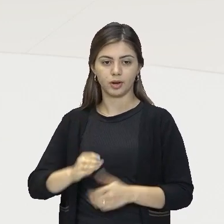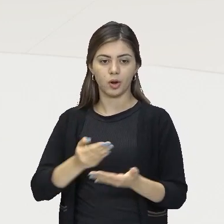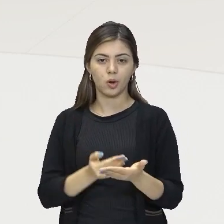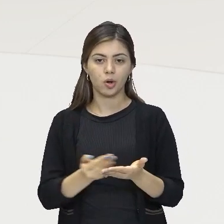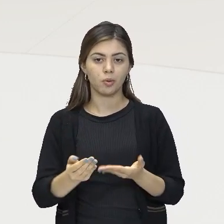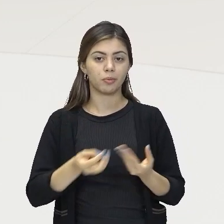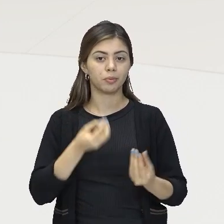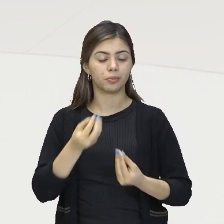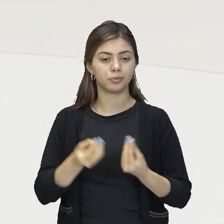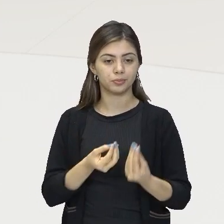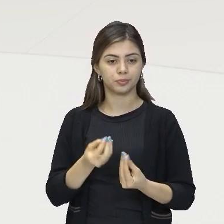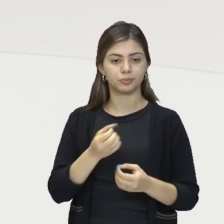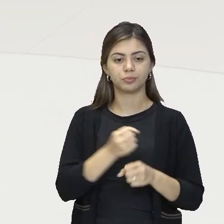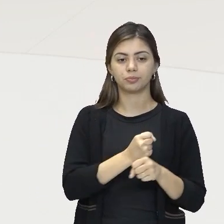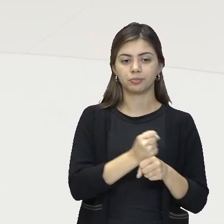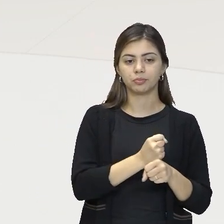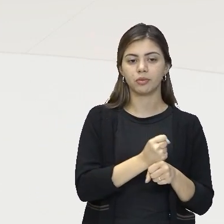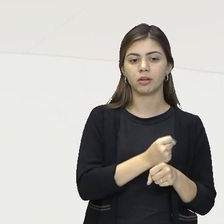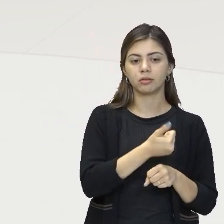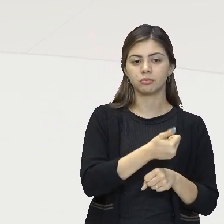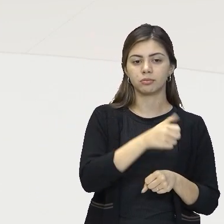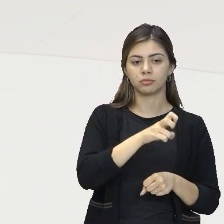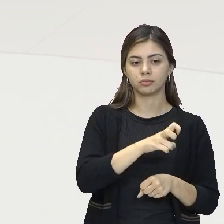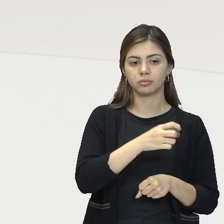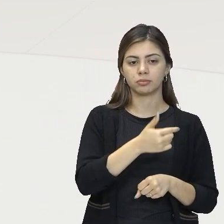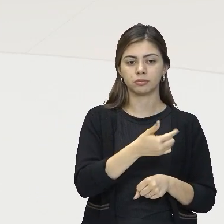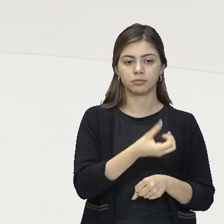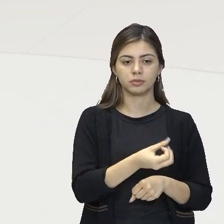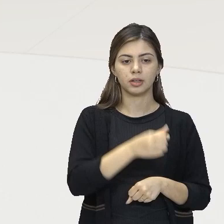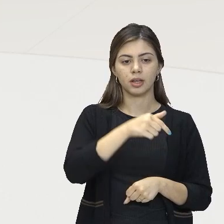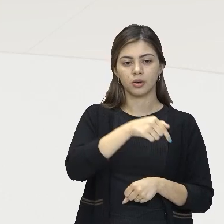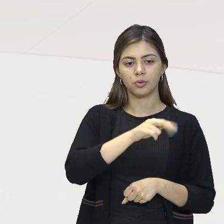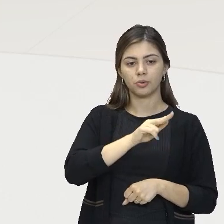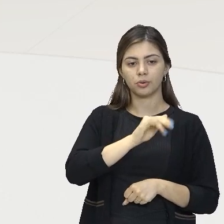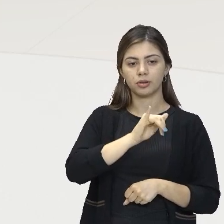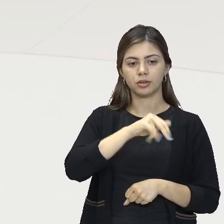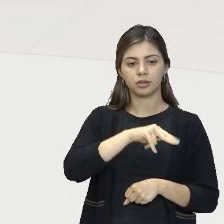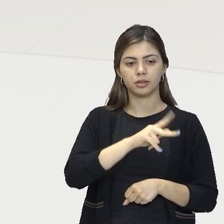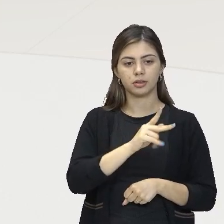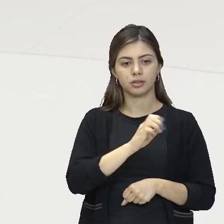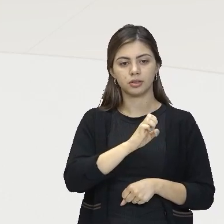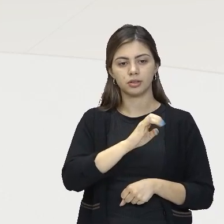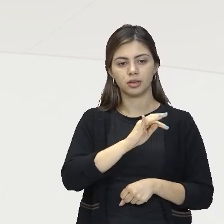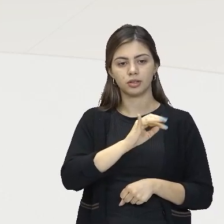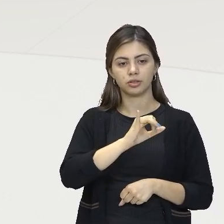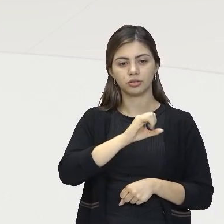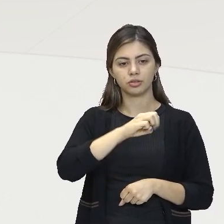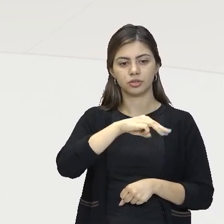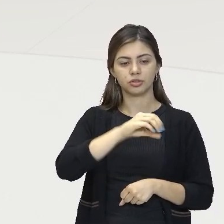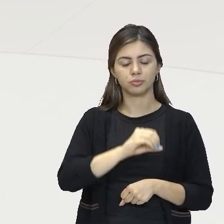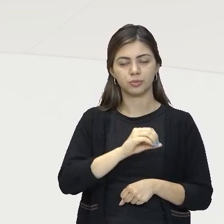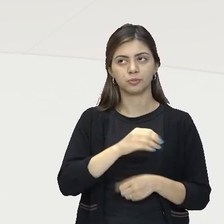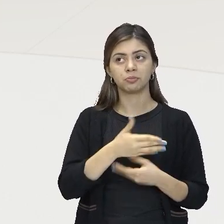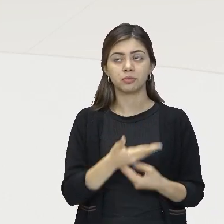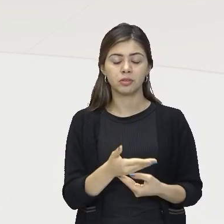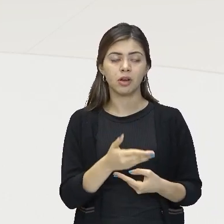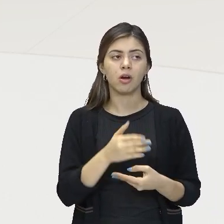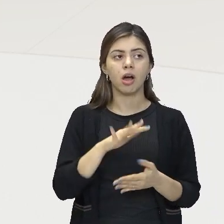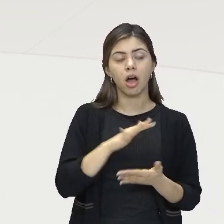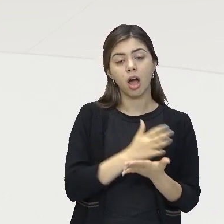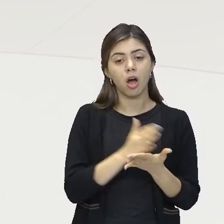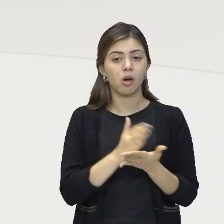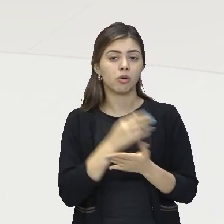começou com o quinhentismo, por volta de 1526, mas há quem diga que aqui começou mesmo